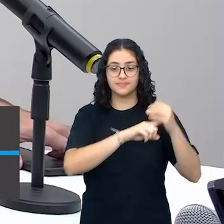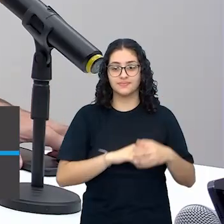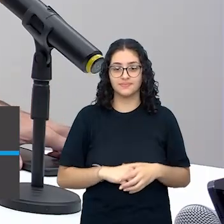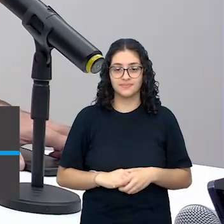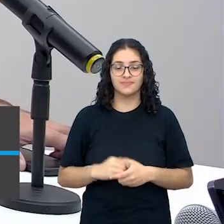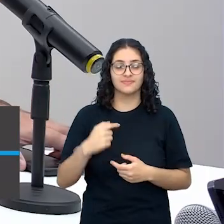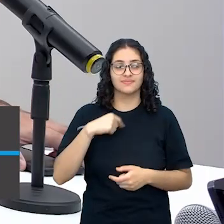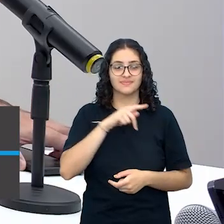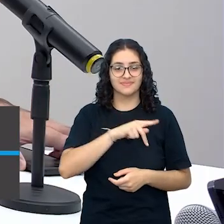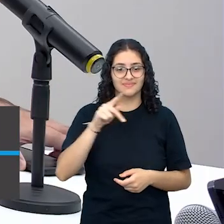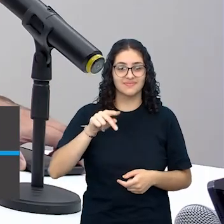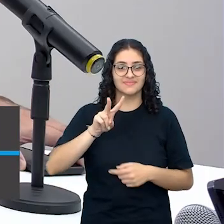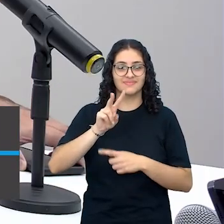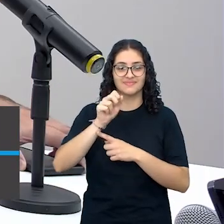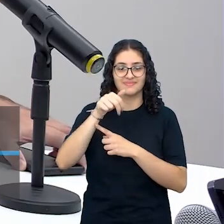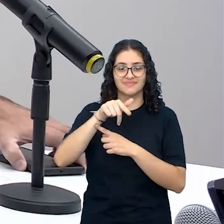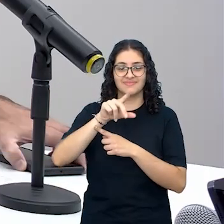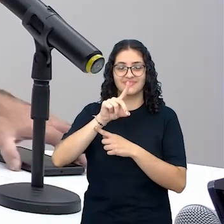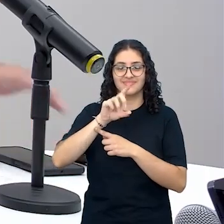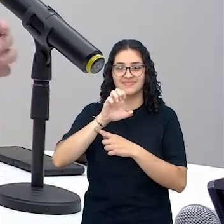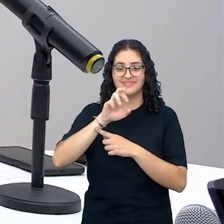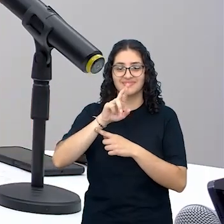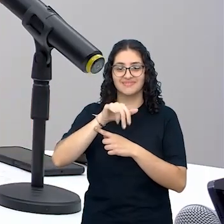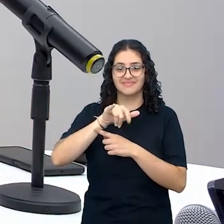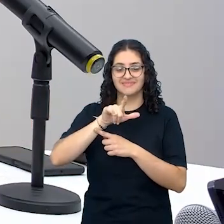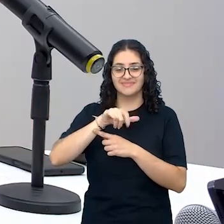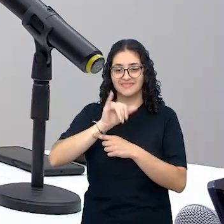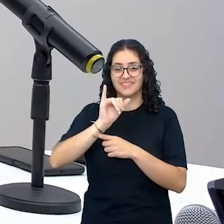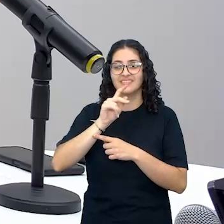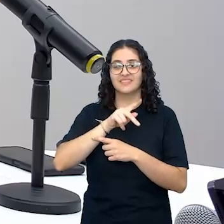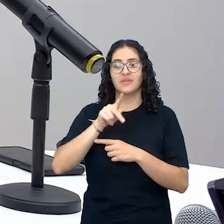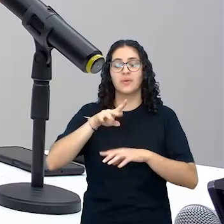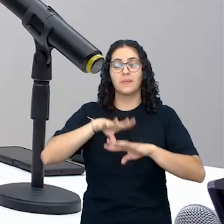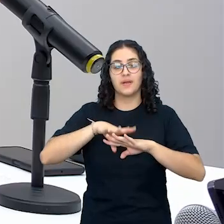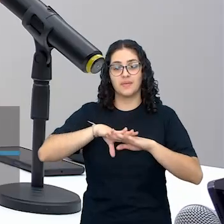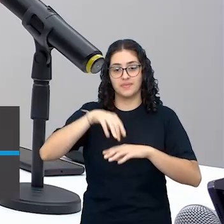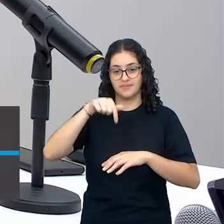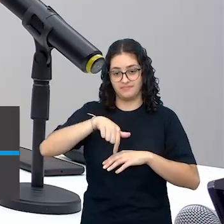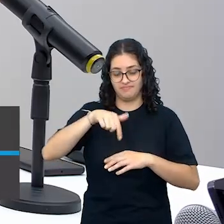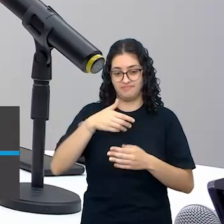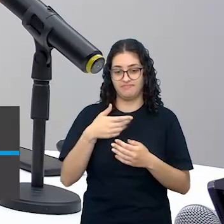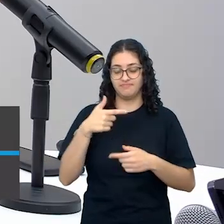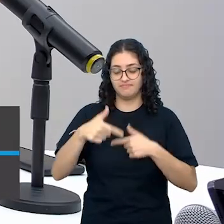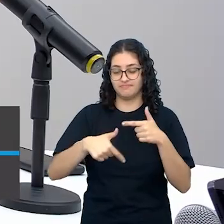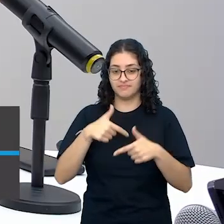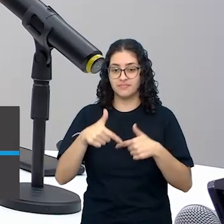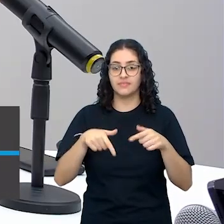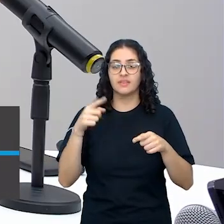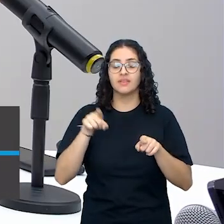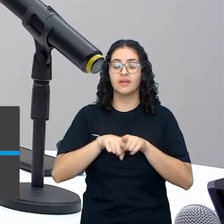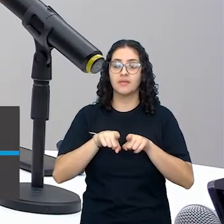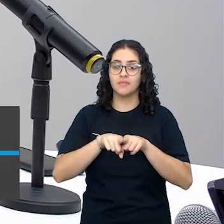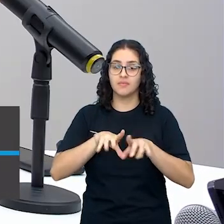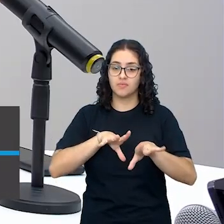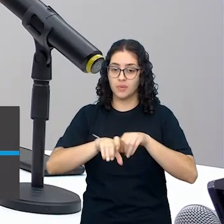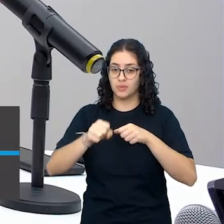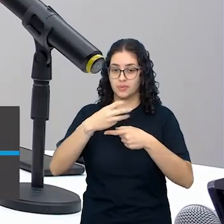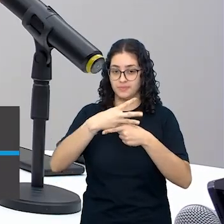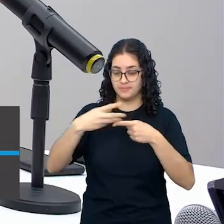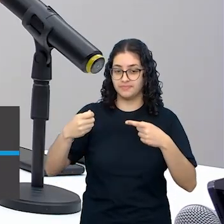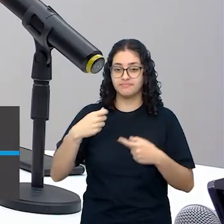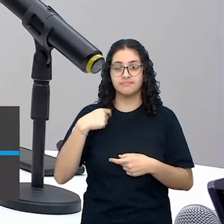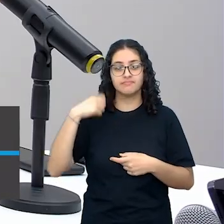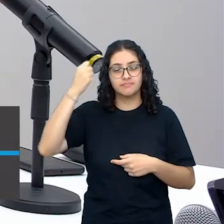sou o professor Vanderlei Sanches Oddi, professor de Matemática da rede e formador EFAP. Sou um homem